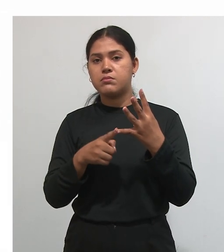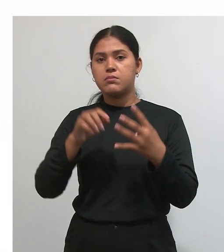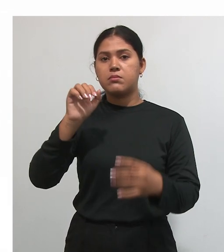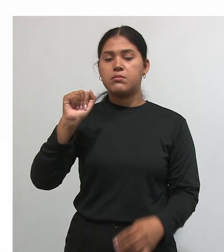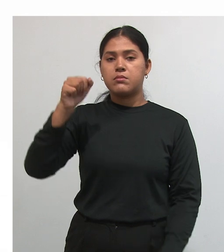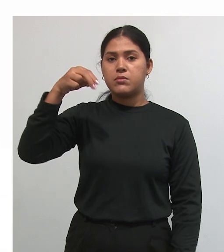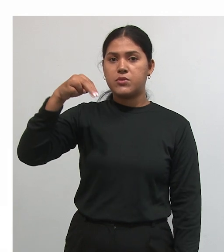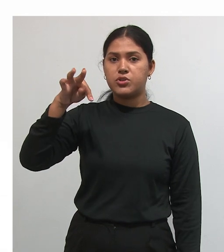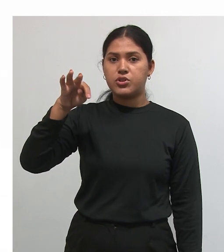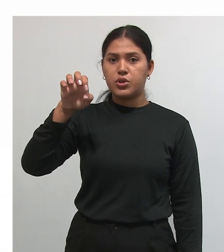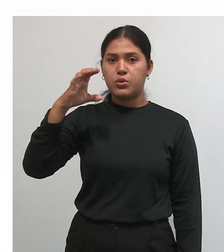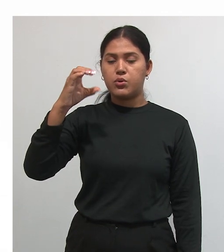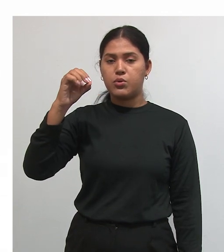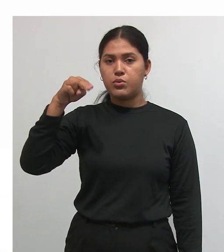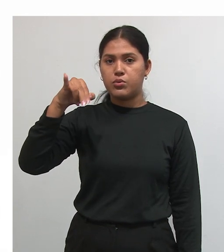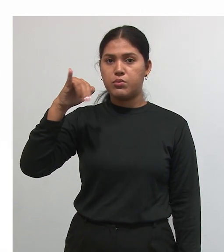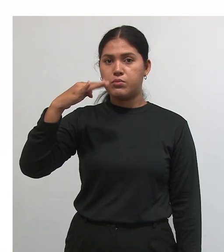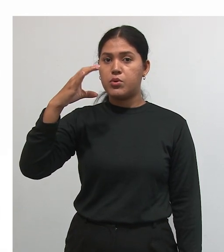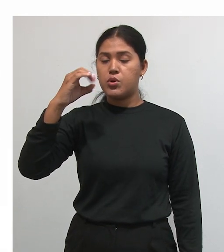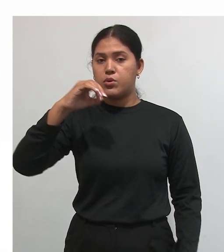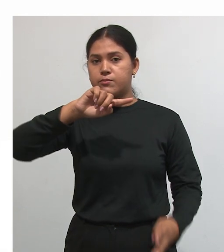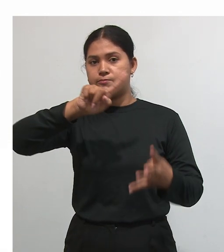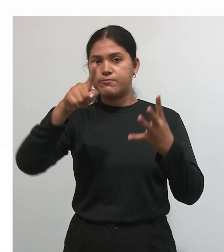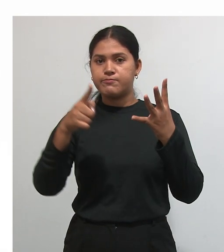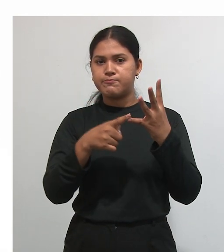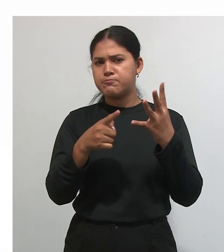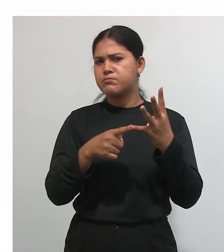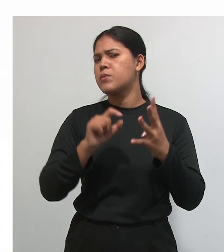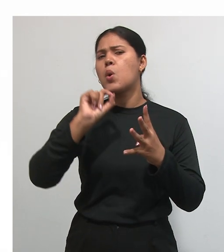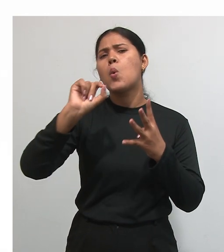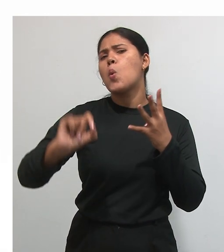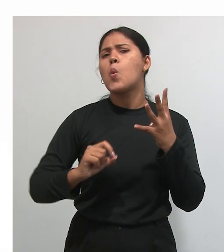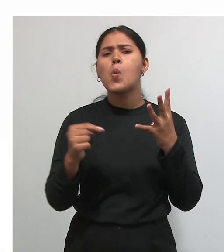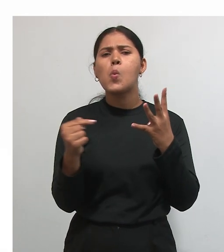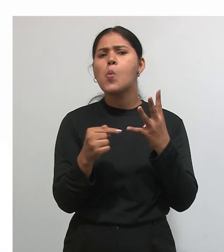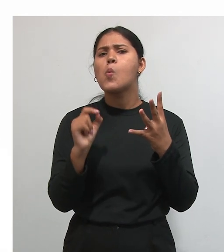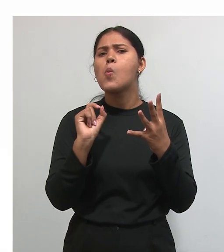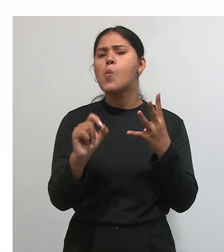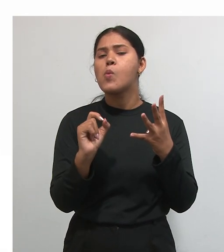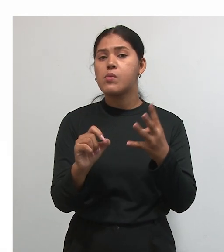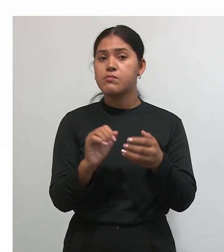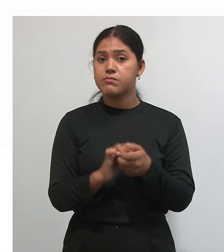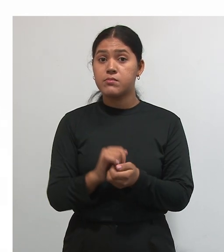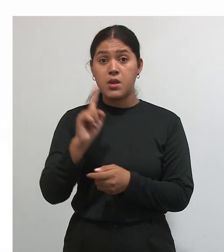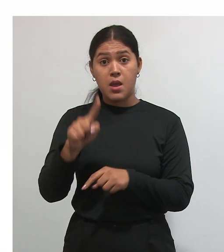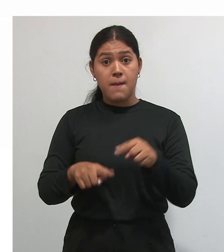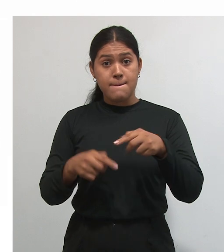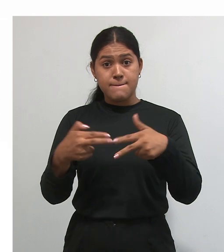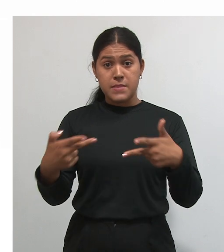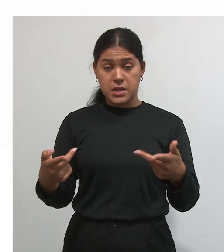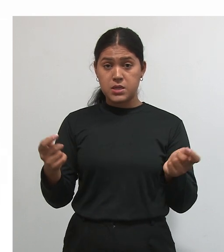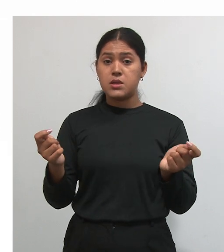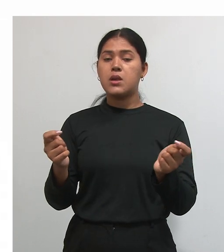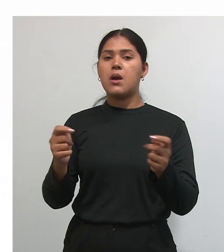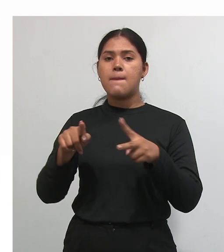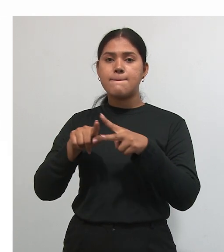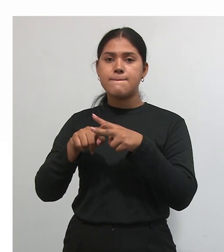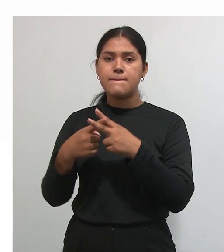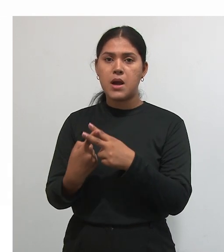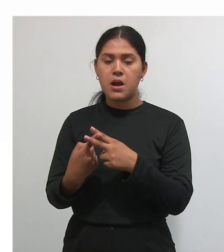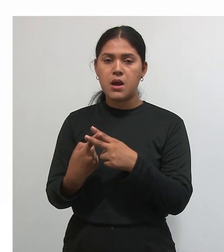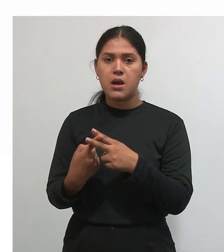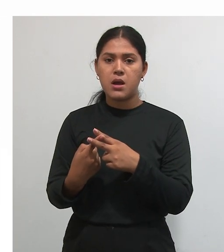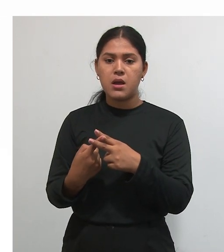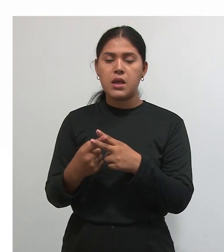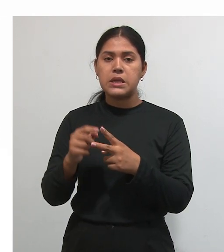os 50%. Aí praticamente já pode classificar como irrecuperável. E antieconômico, que seria? Seria bem cuja